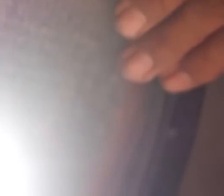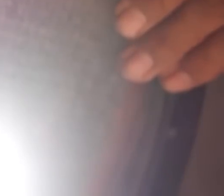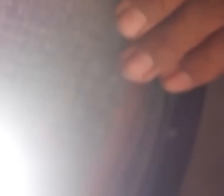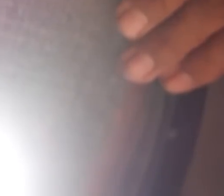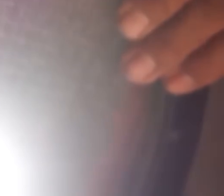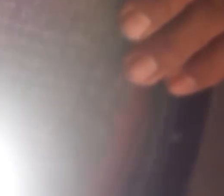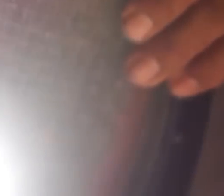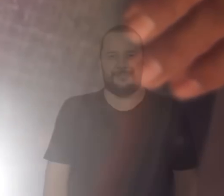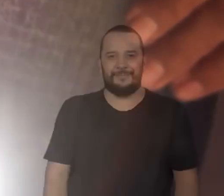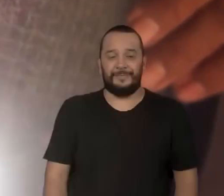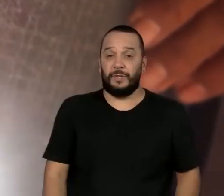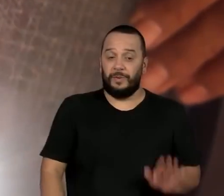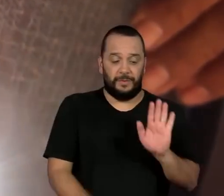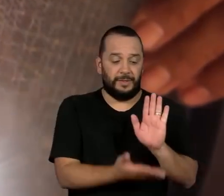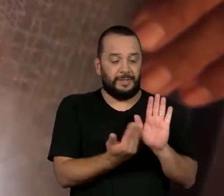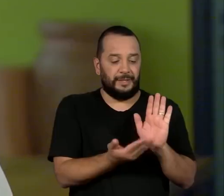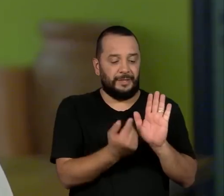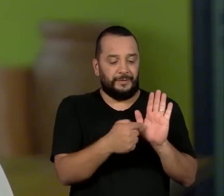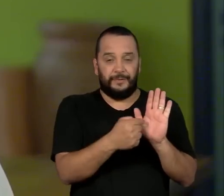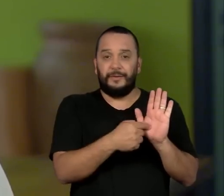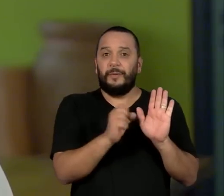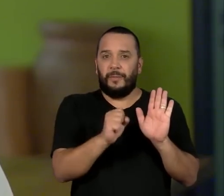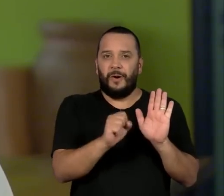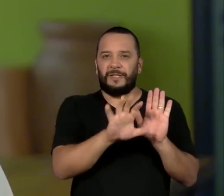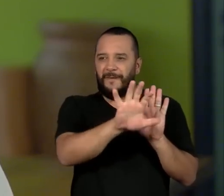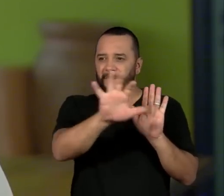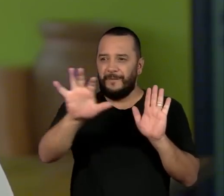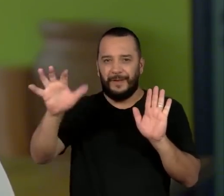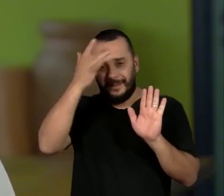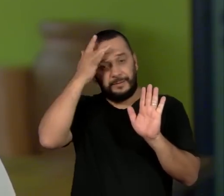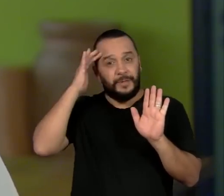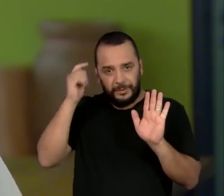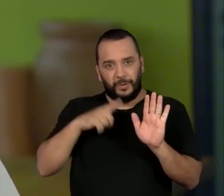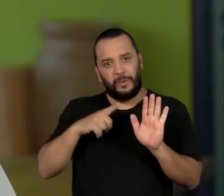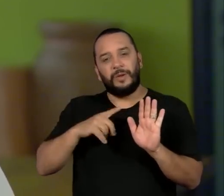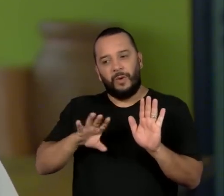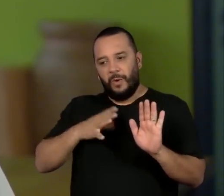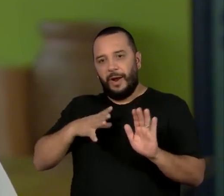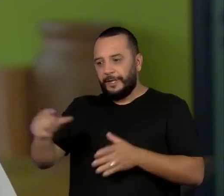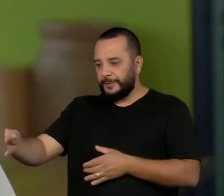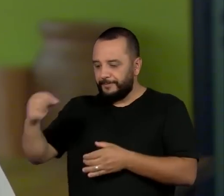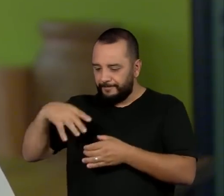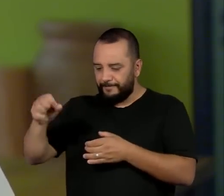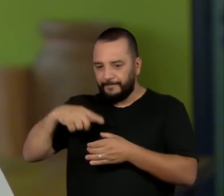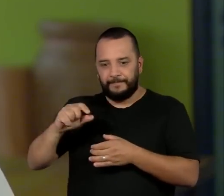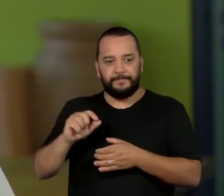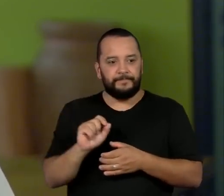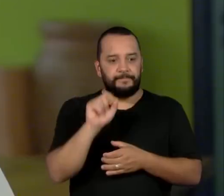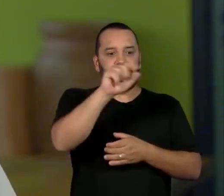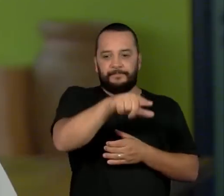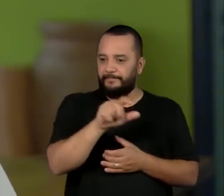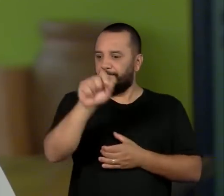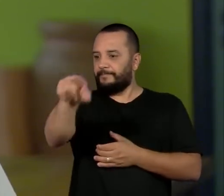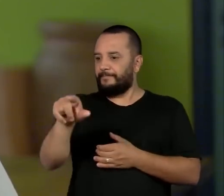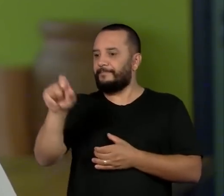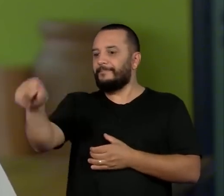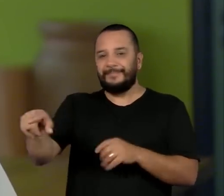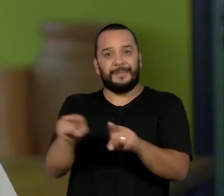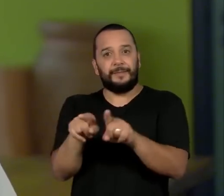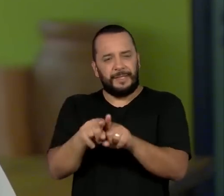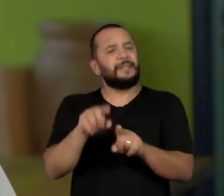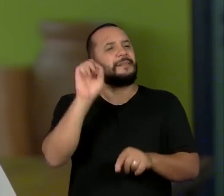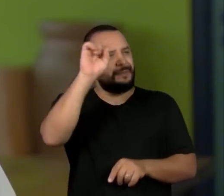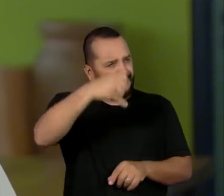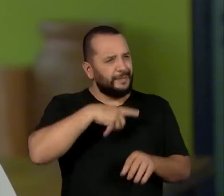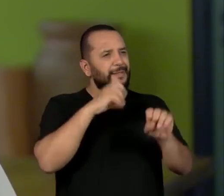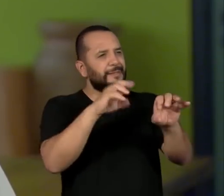O guia pode inspirar outras pessoas a fazerem um reflorestamento também? É o que a gente espera, né? Porque a gente tem lá também como que se coleta a planta,